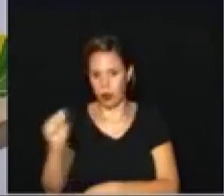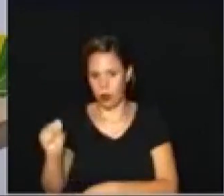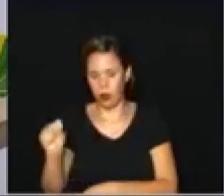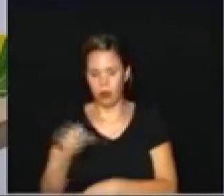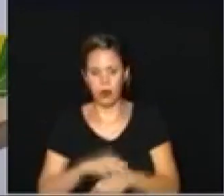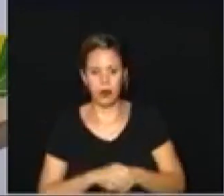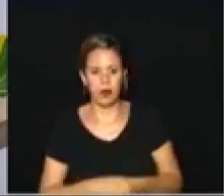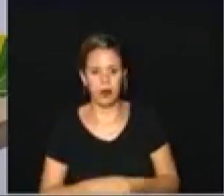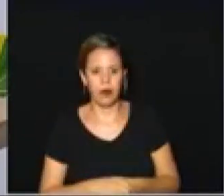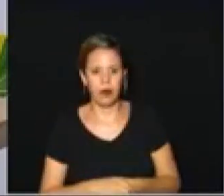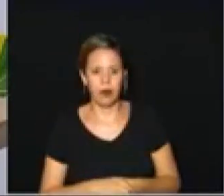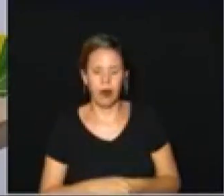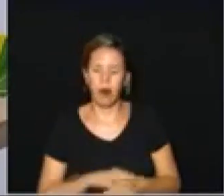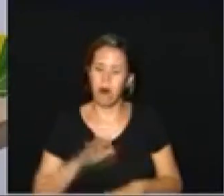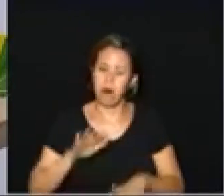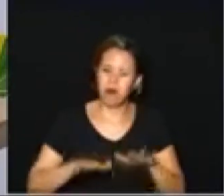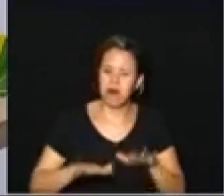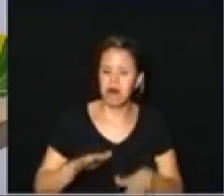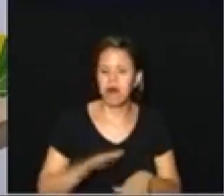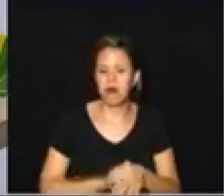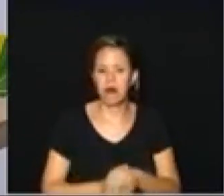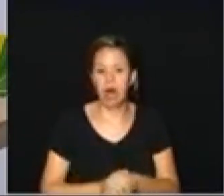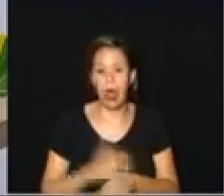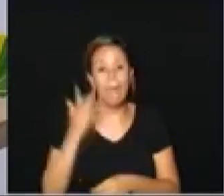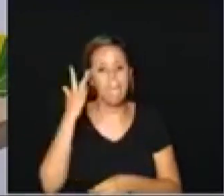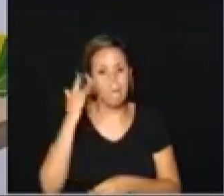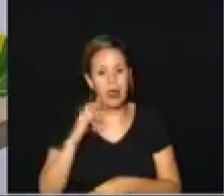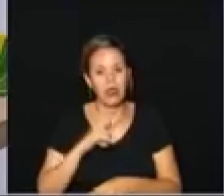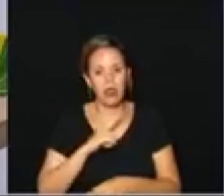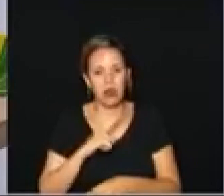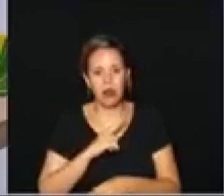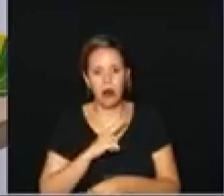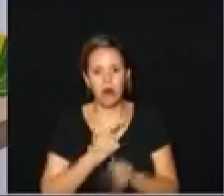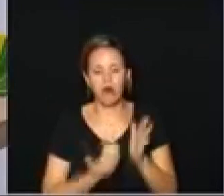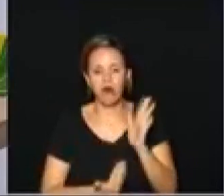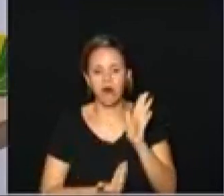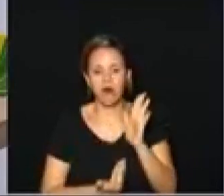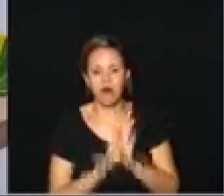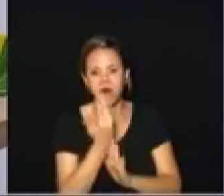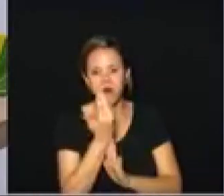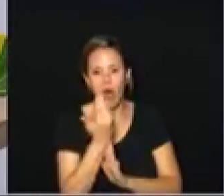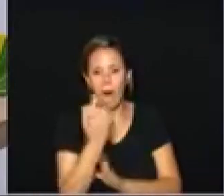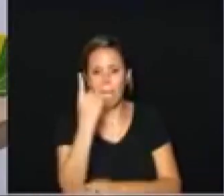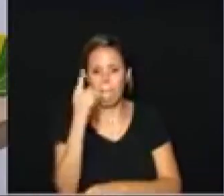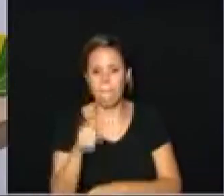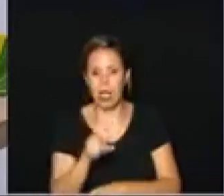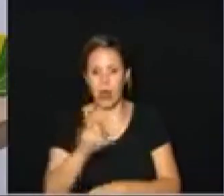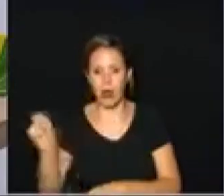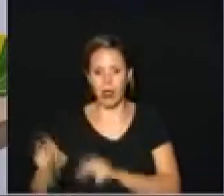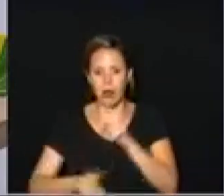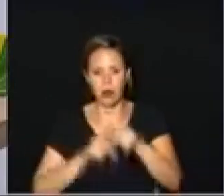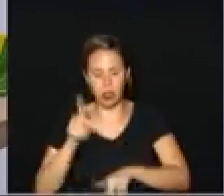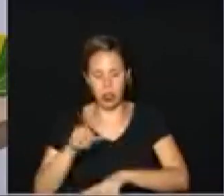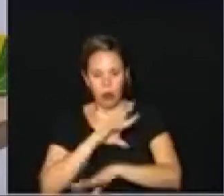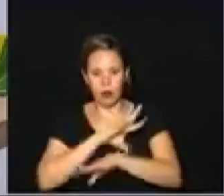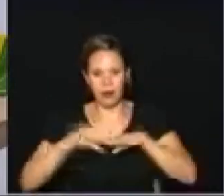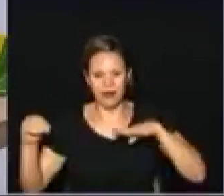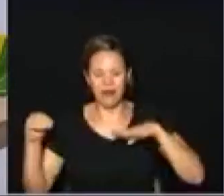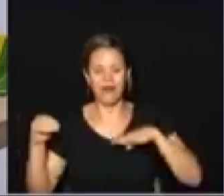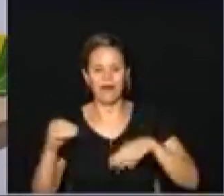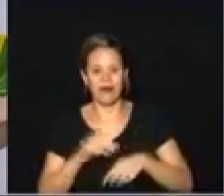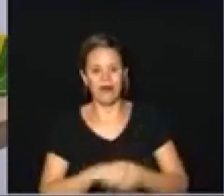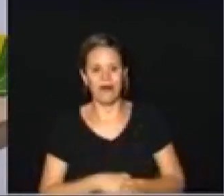1.458. Muito provavelmente, amanhã nós ultrapassaremos o número das 1.500 pessoas